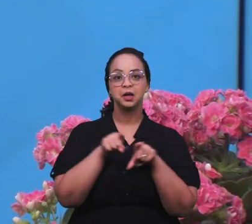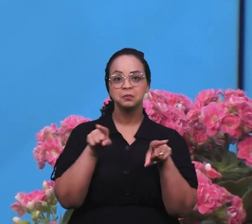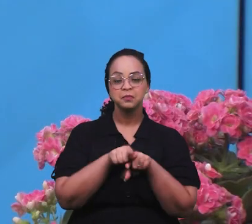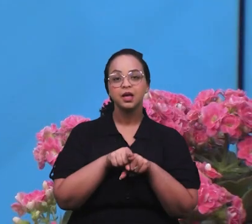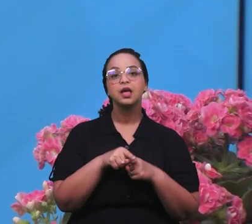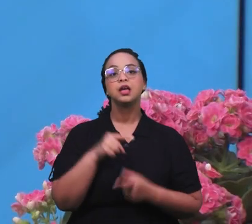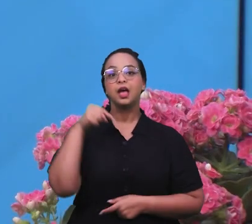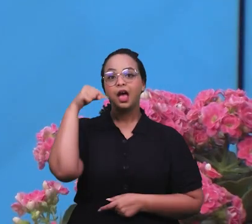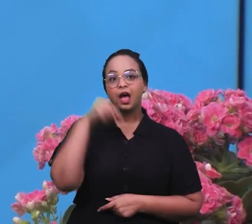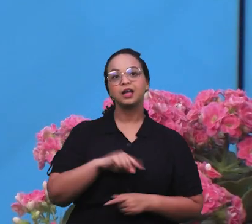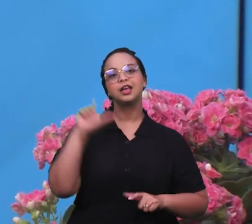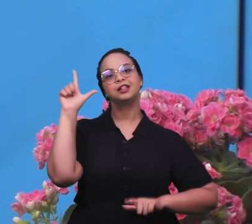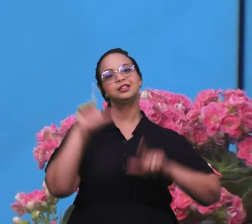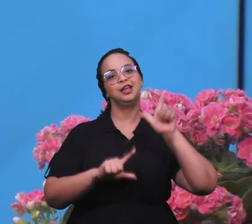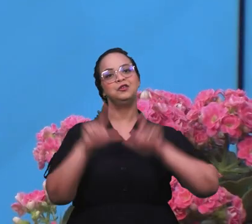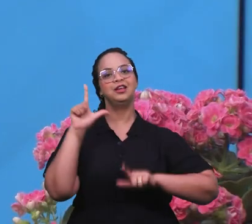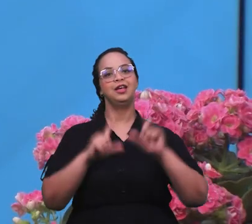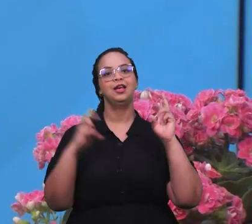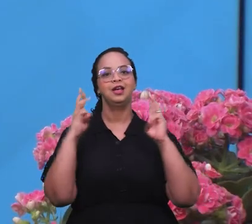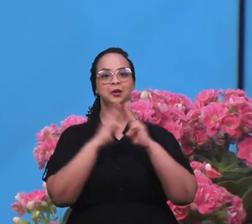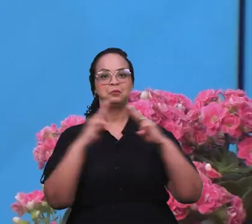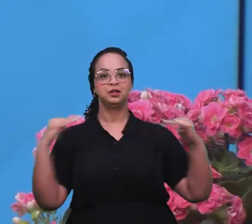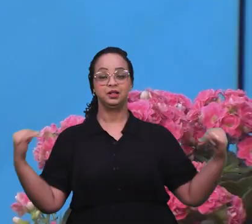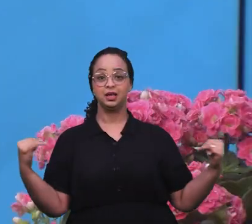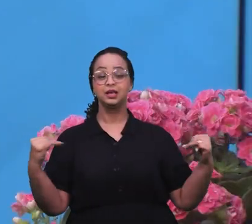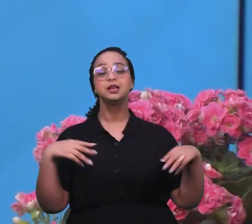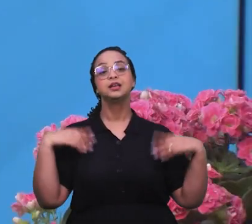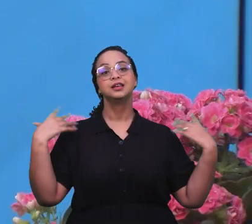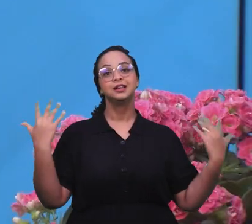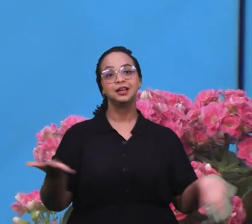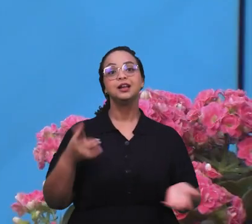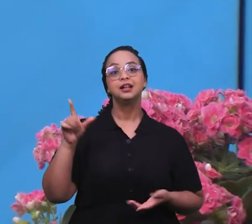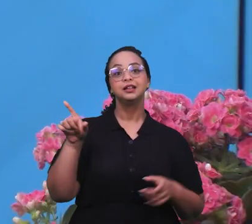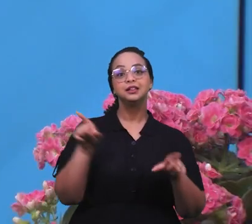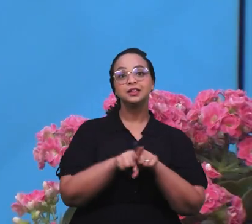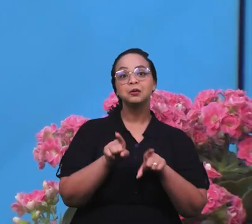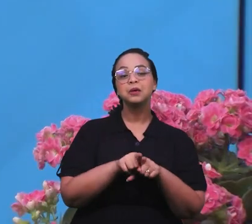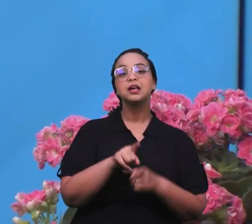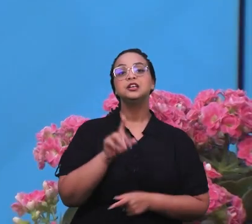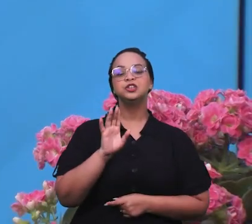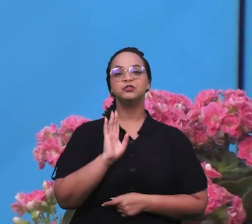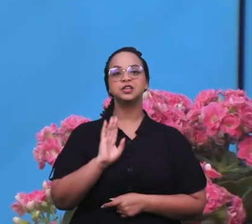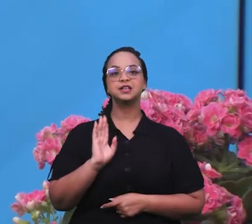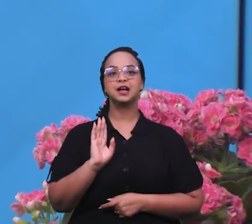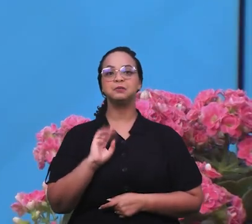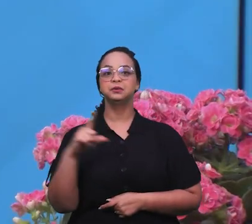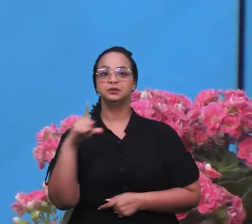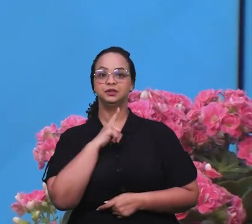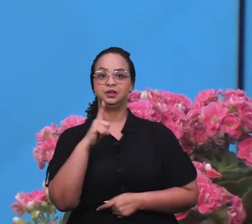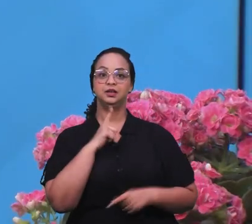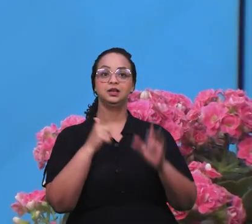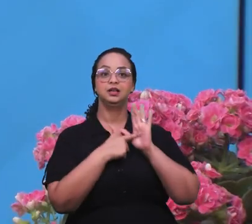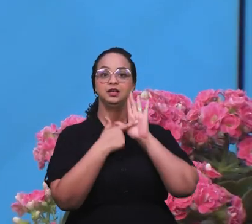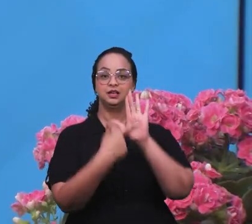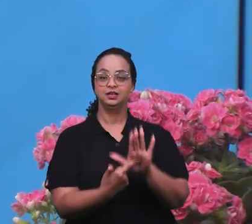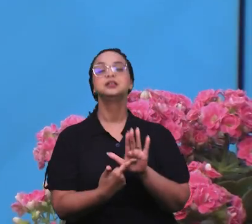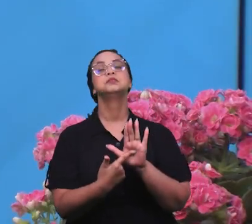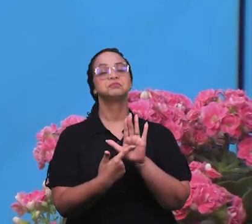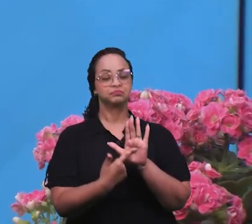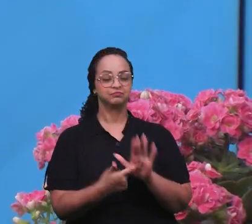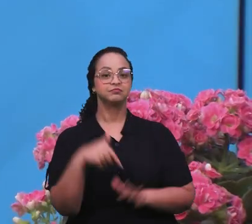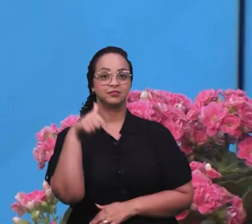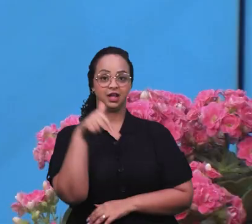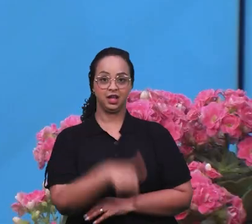na TV Manaim. A gente tem um prazer enorme de falar de hipertensão, que é um problema de saúde pública e é um problema que precisa